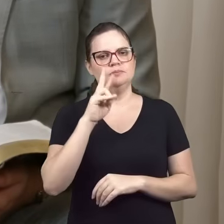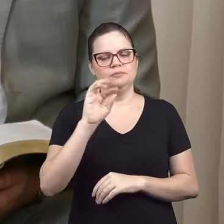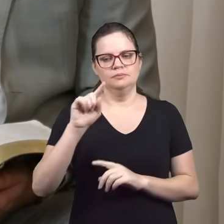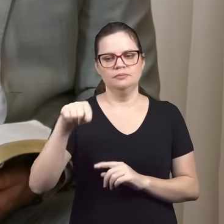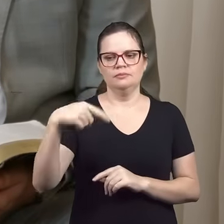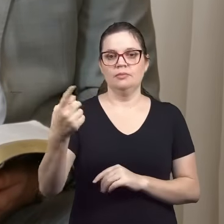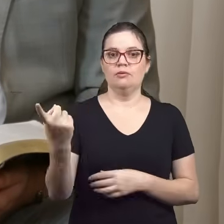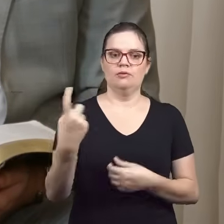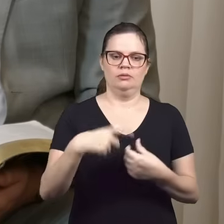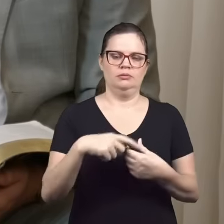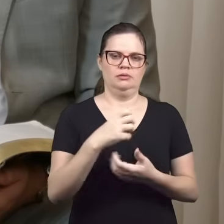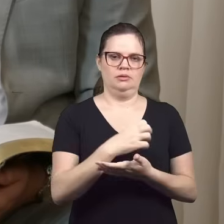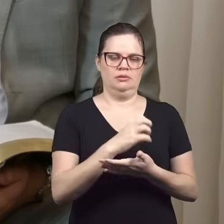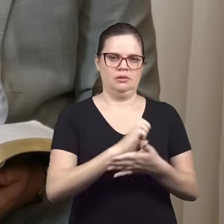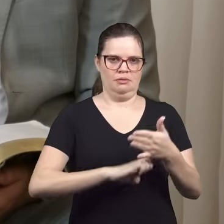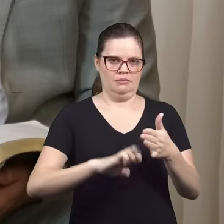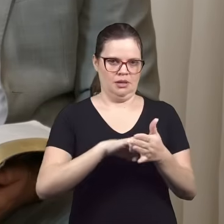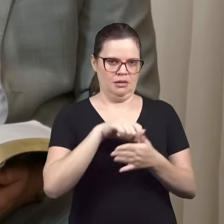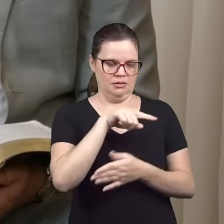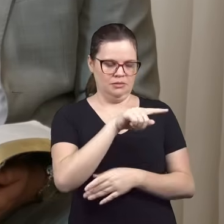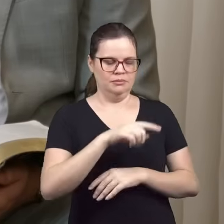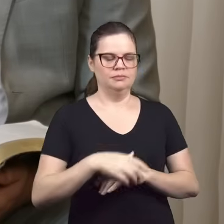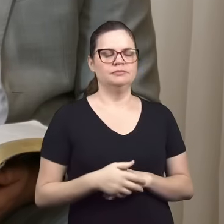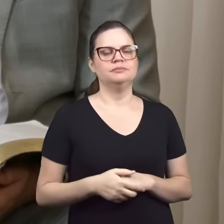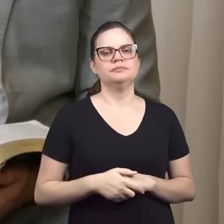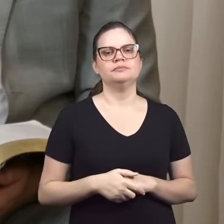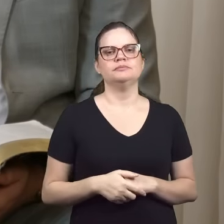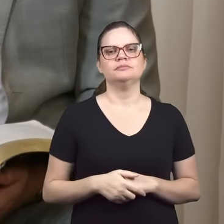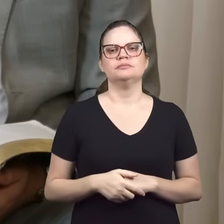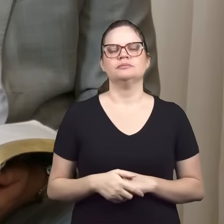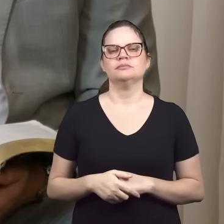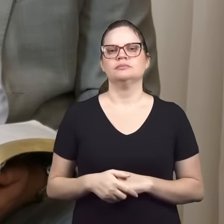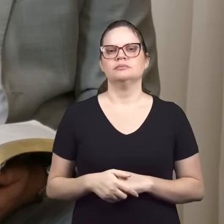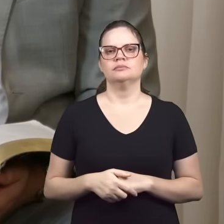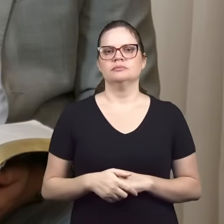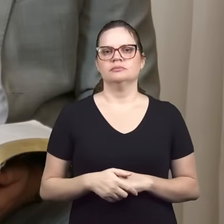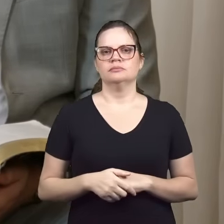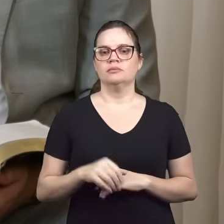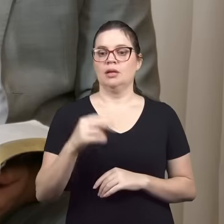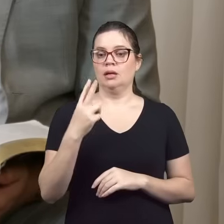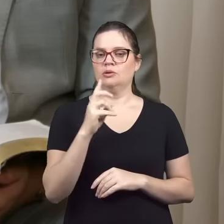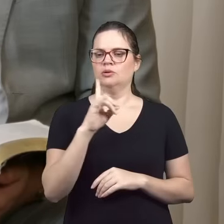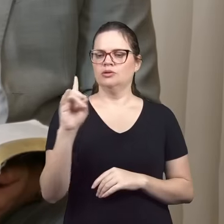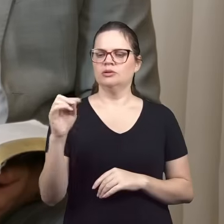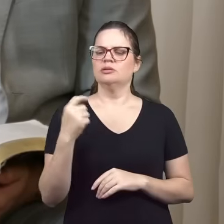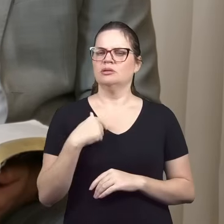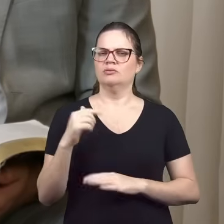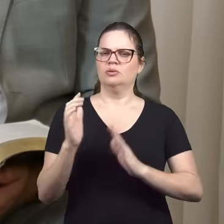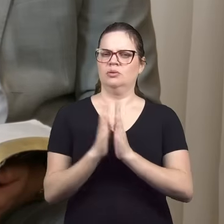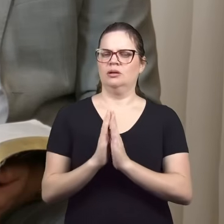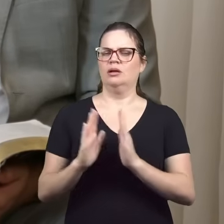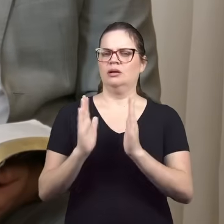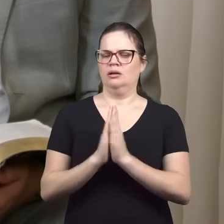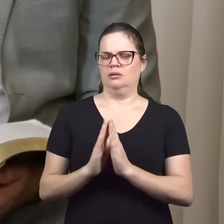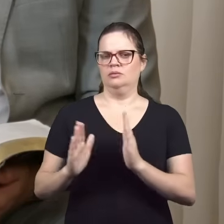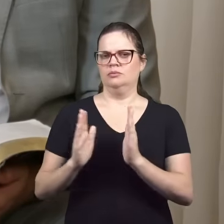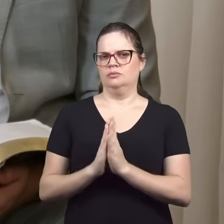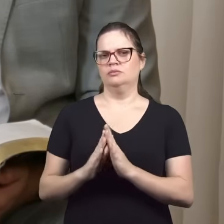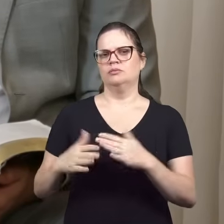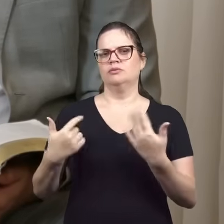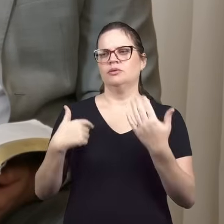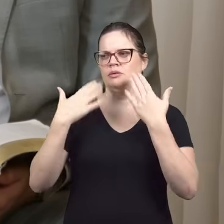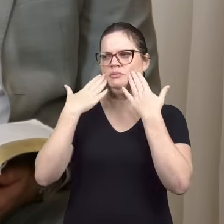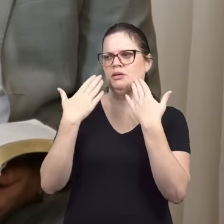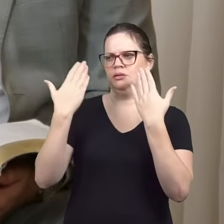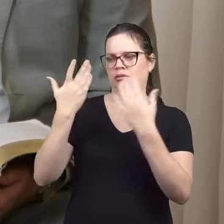na empresa e durante esses 2 dias estive orando ao Senhor, colocando isso diante do